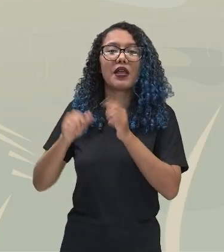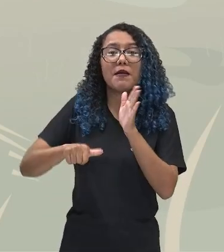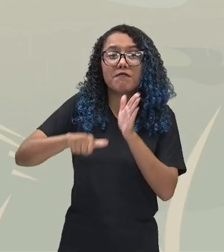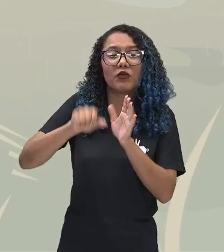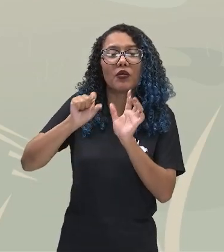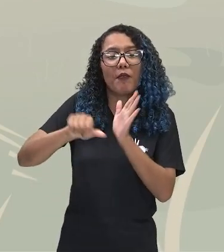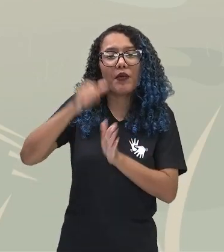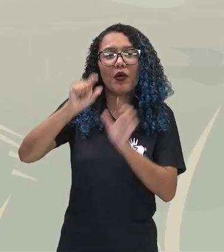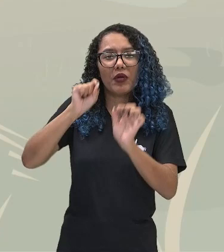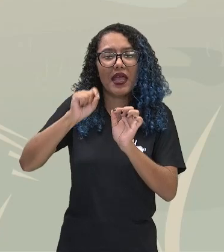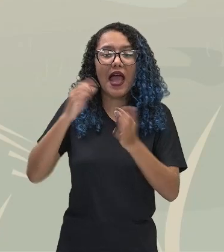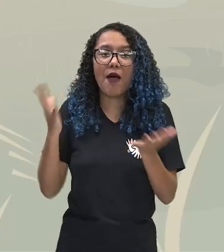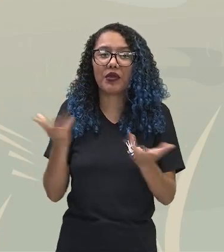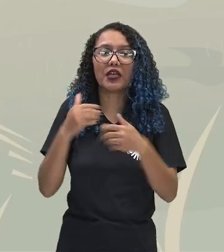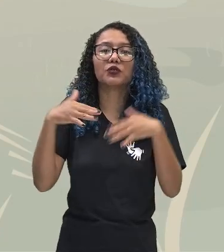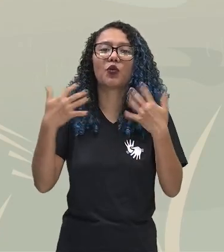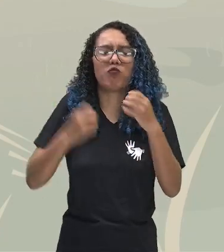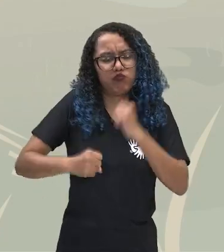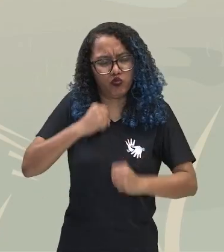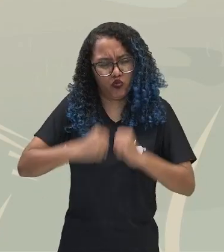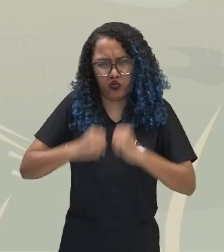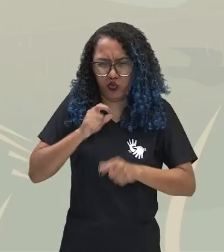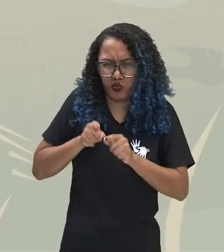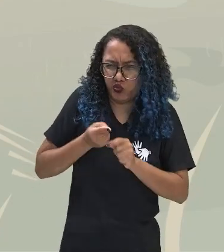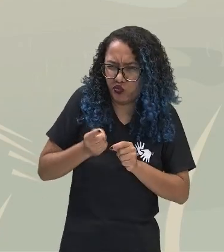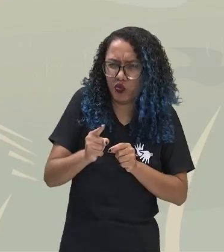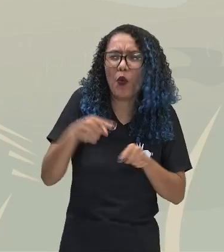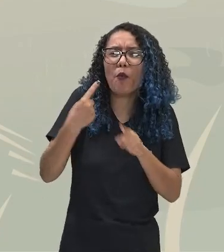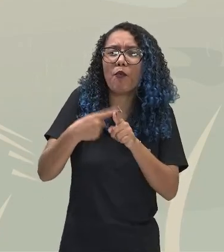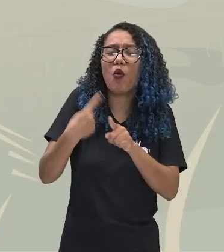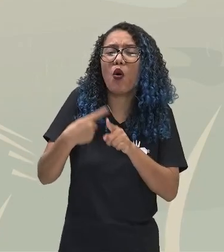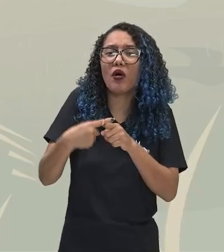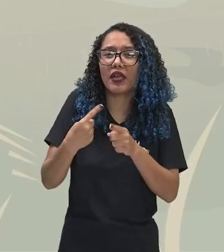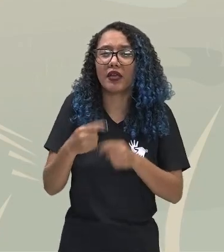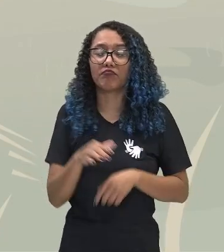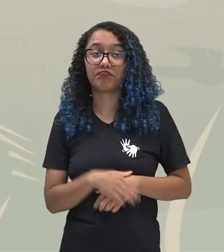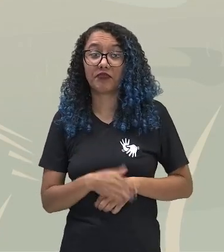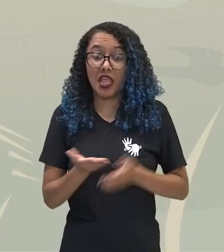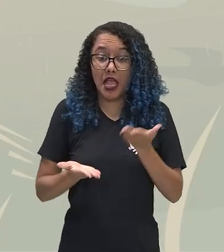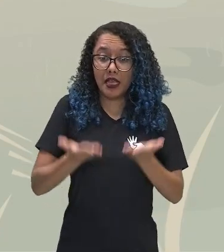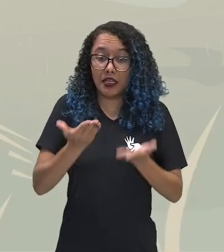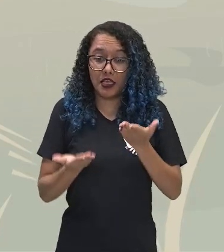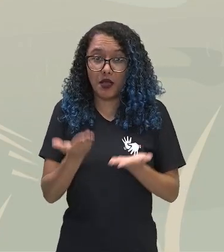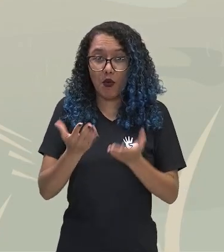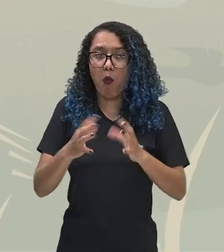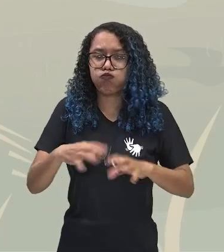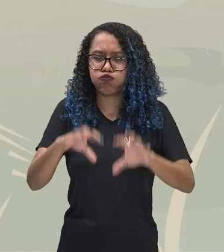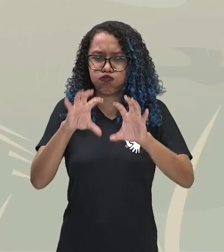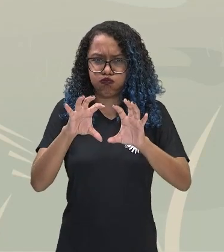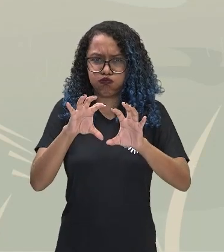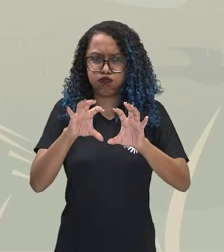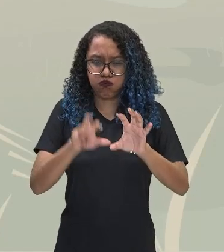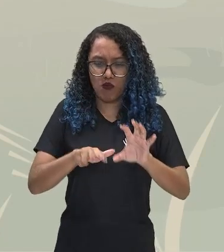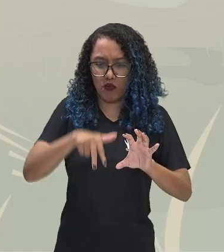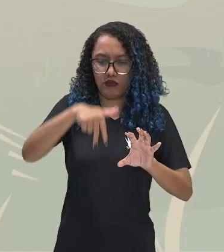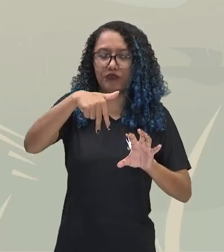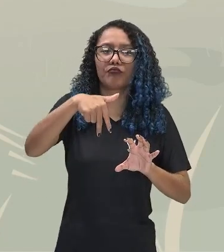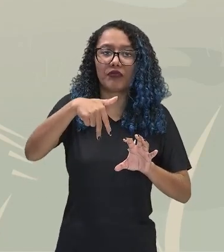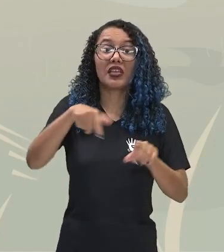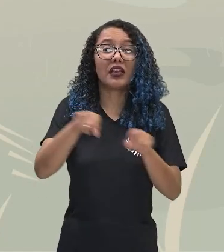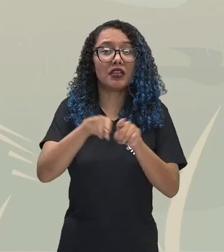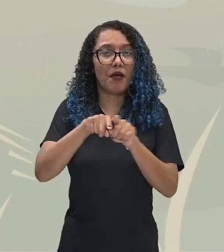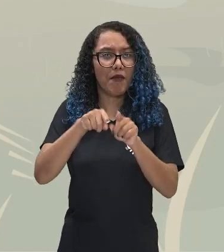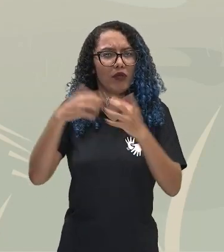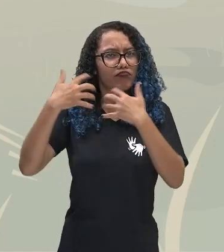corrida de longa distância graças ao equilíbrio proporcionado por seus glúteos também tenha sido o primeiro a ter um cérebro